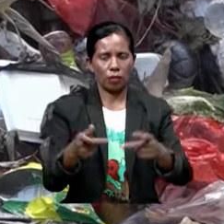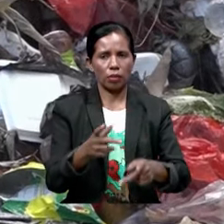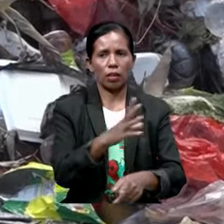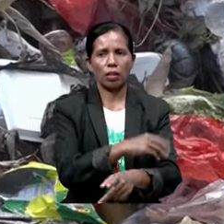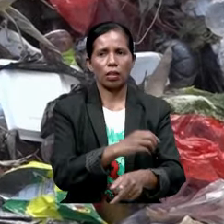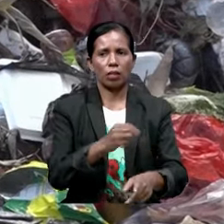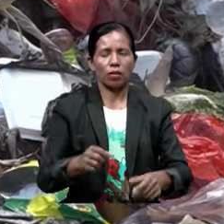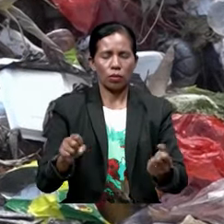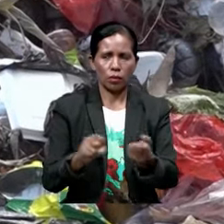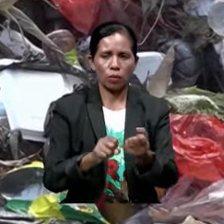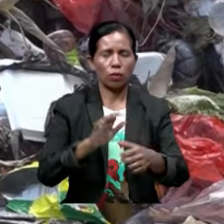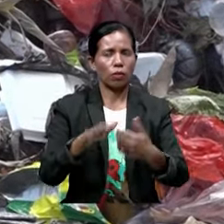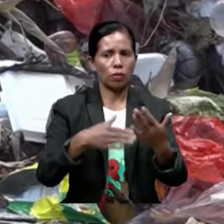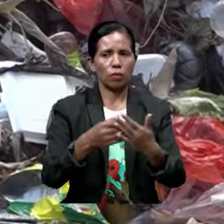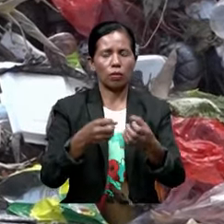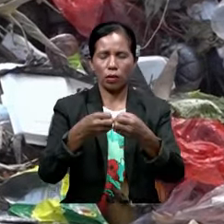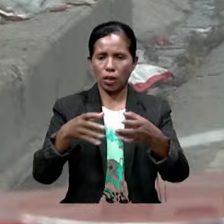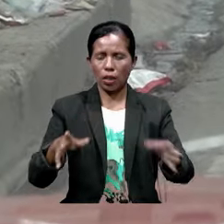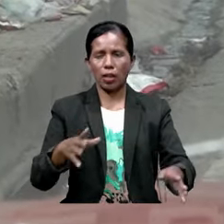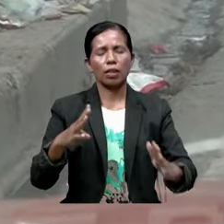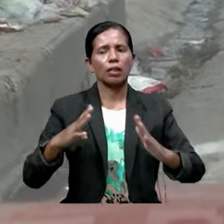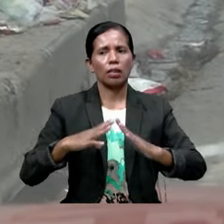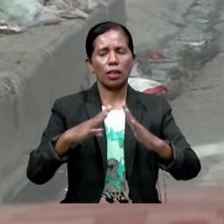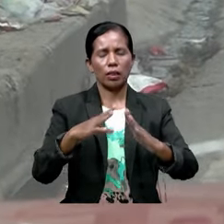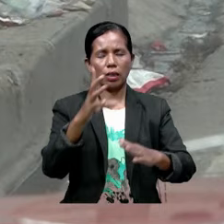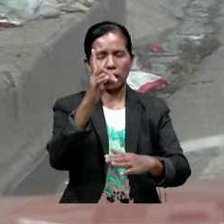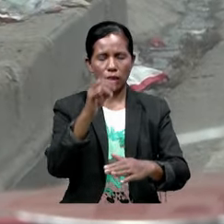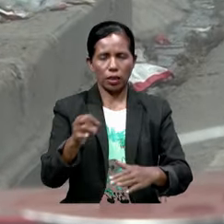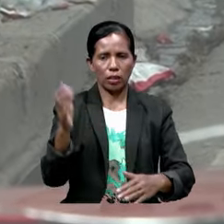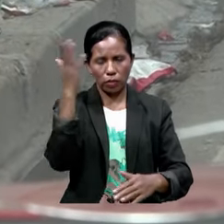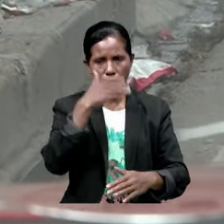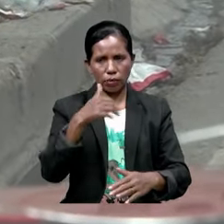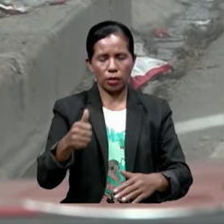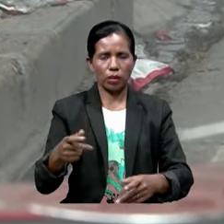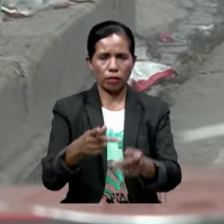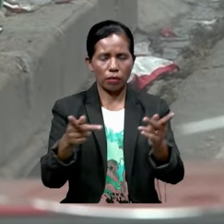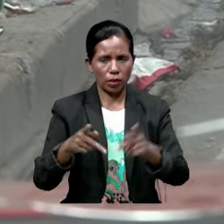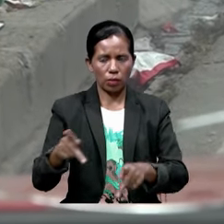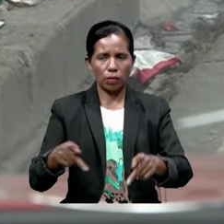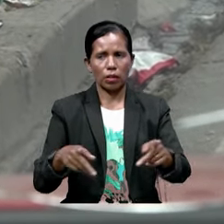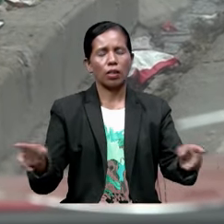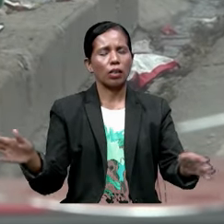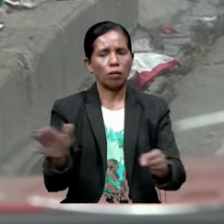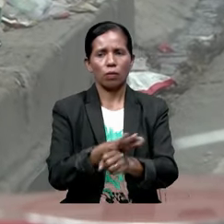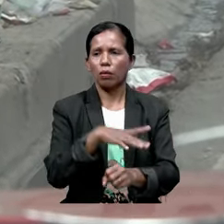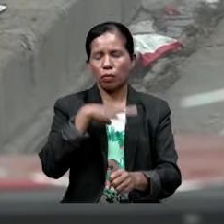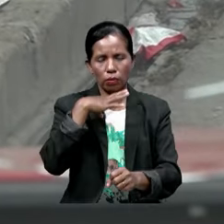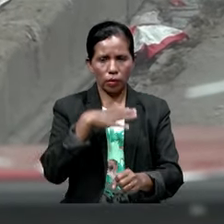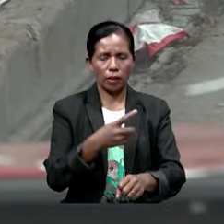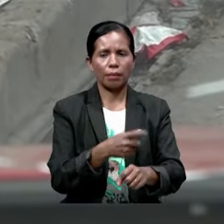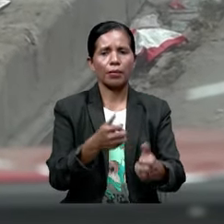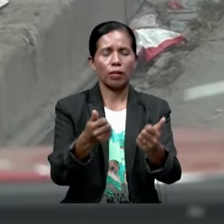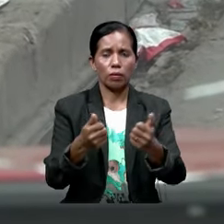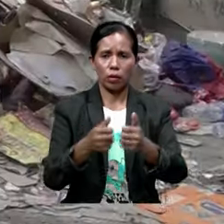ne contribui roto hodi halá com cidade de Ili nia fura, tamba e espaço público sira na conho lixo. Ho situação ne